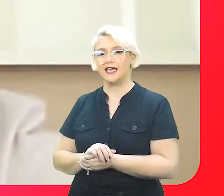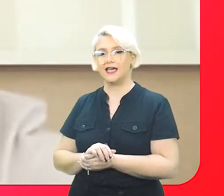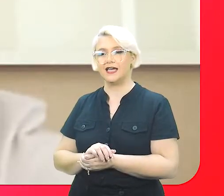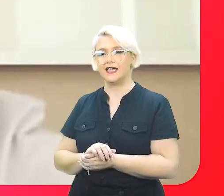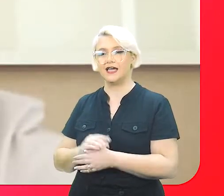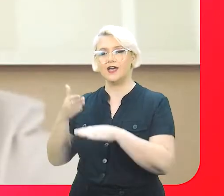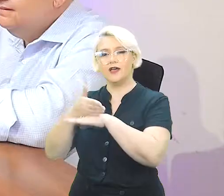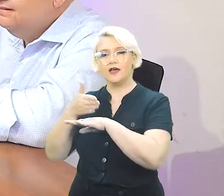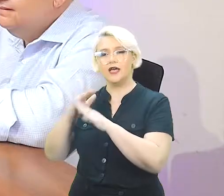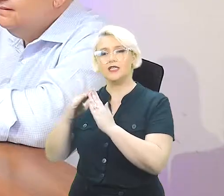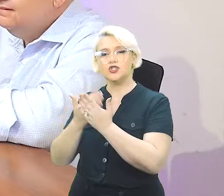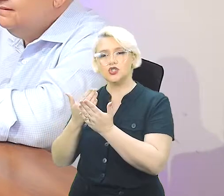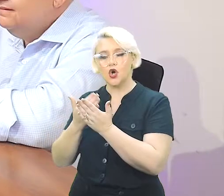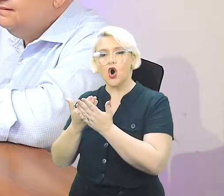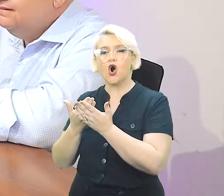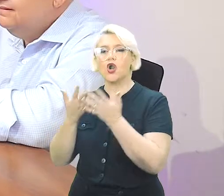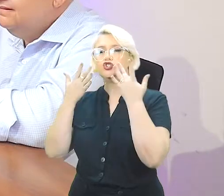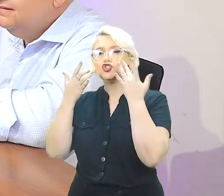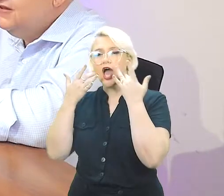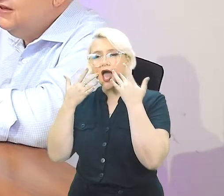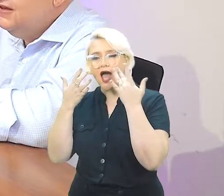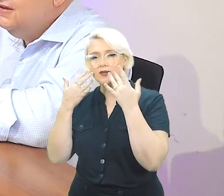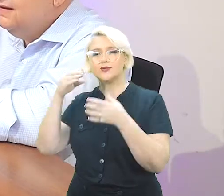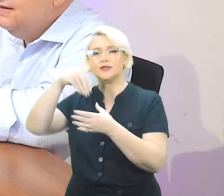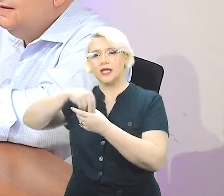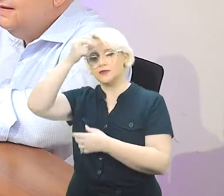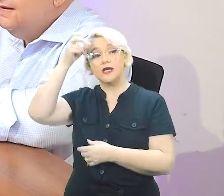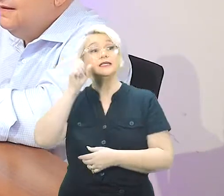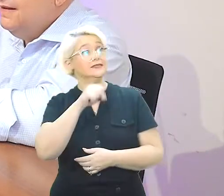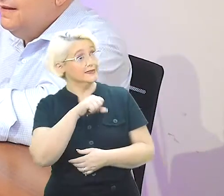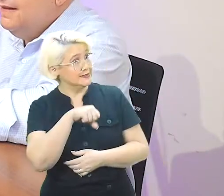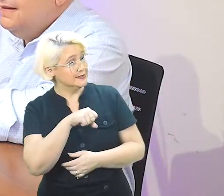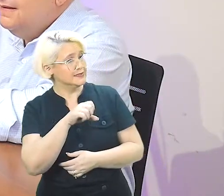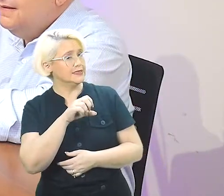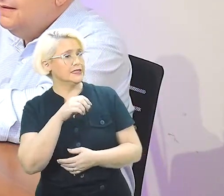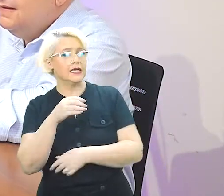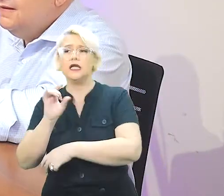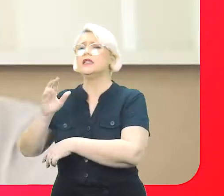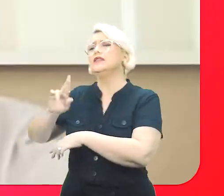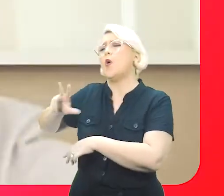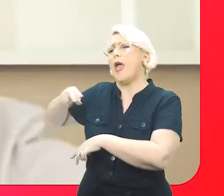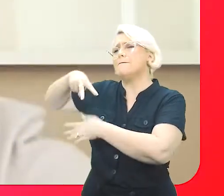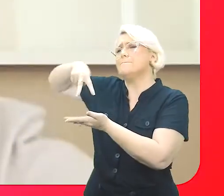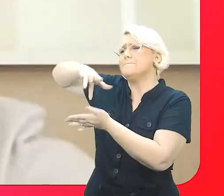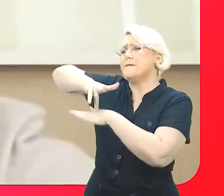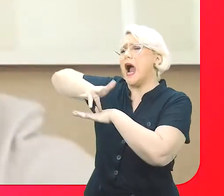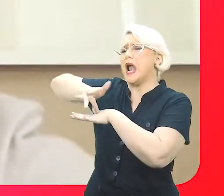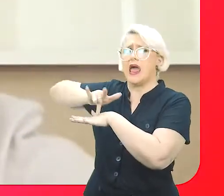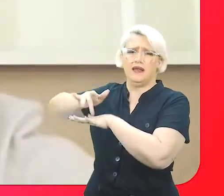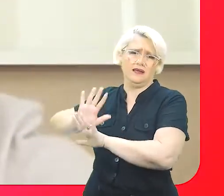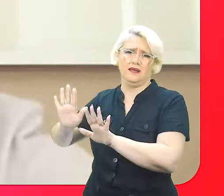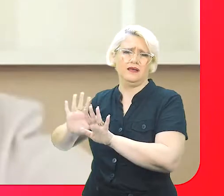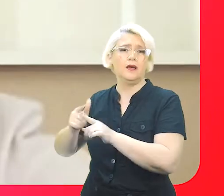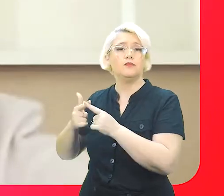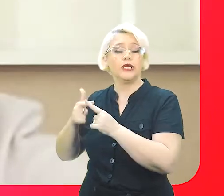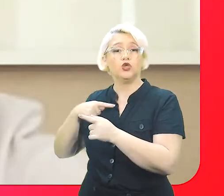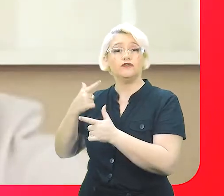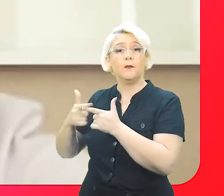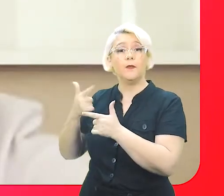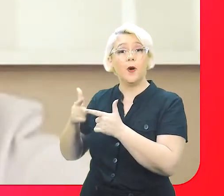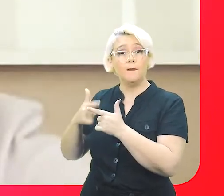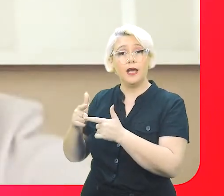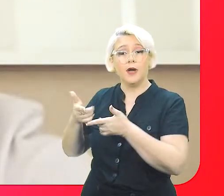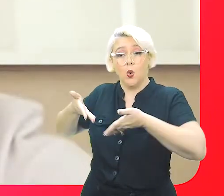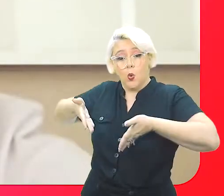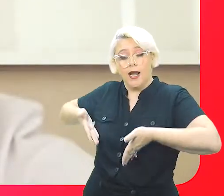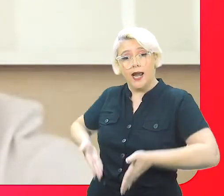escola de bailado no Teatro Municipal, Sim. Mas não para ser bailarina, porque eu tive um problema